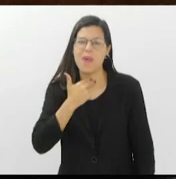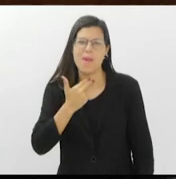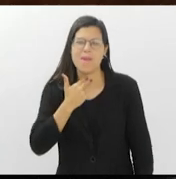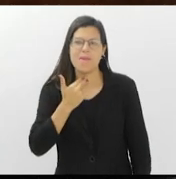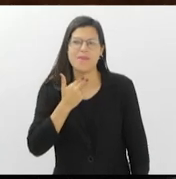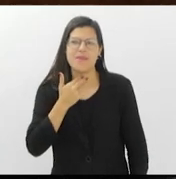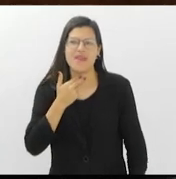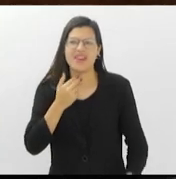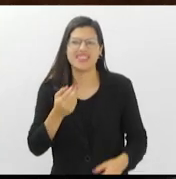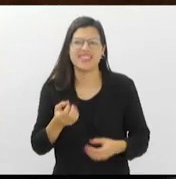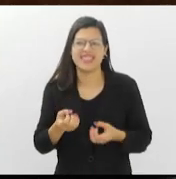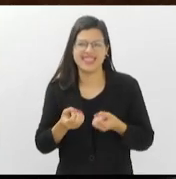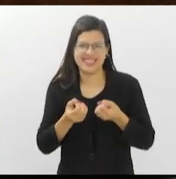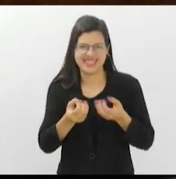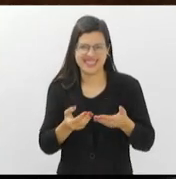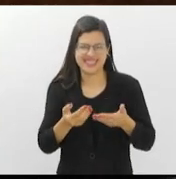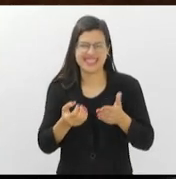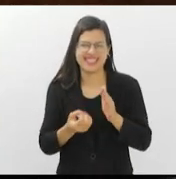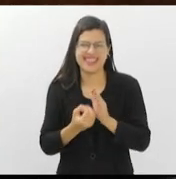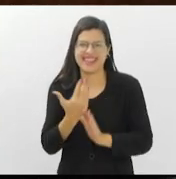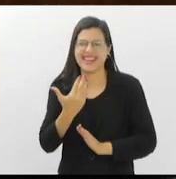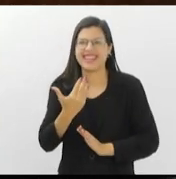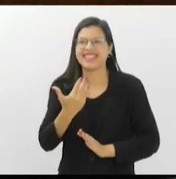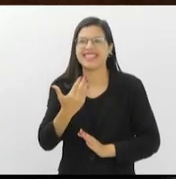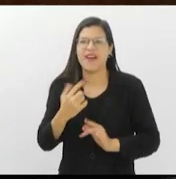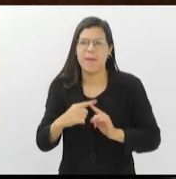redator informal desse projeto em